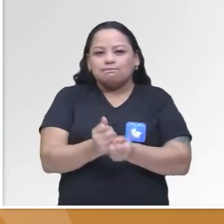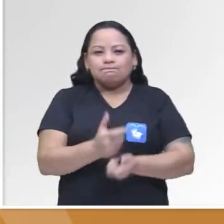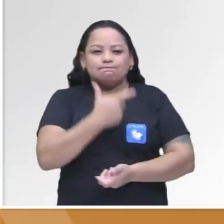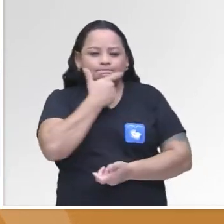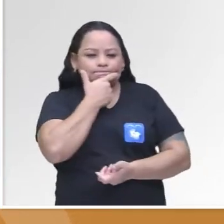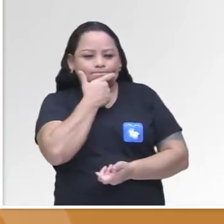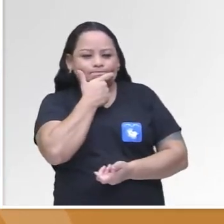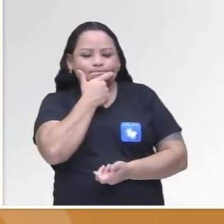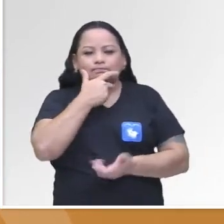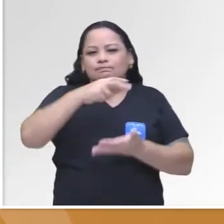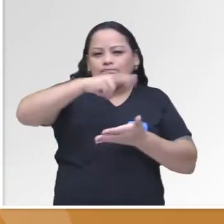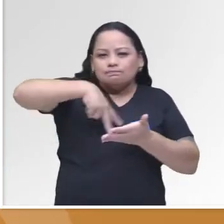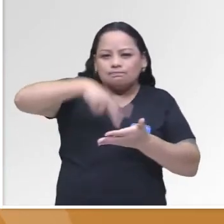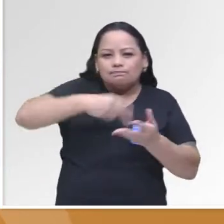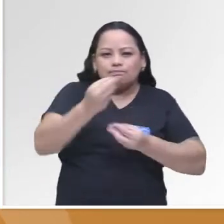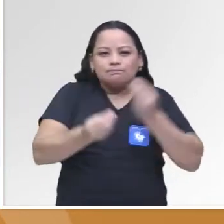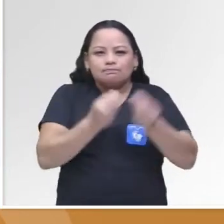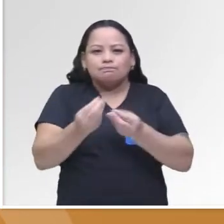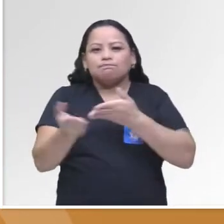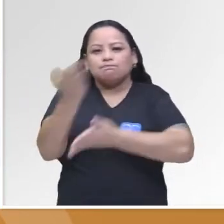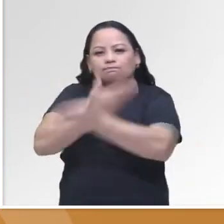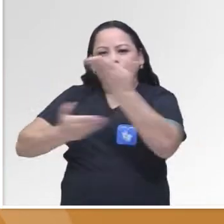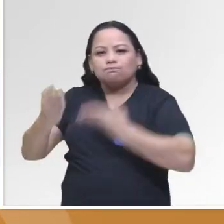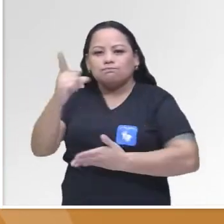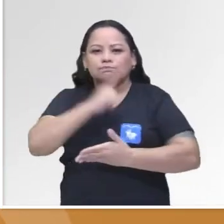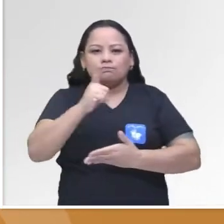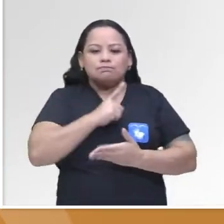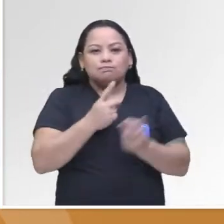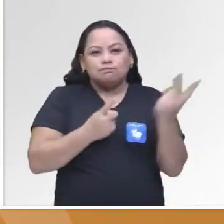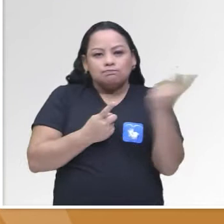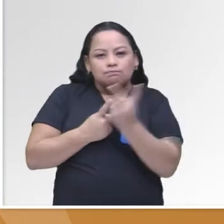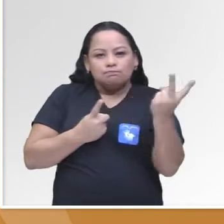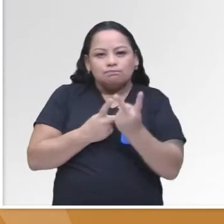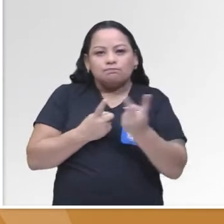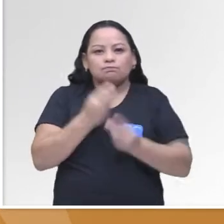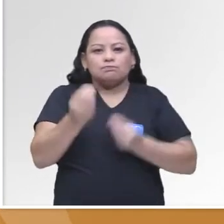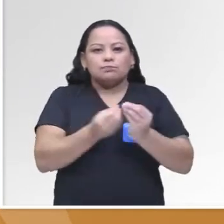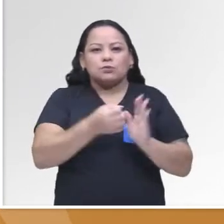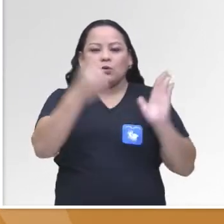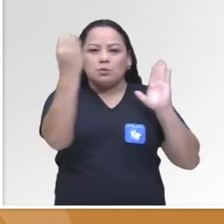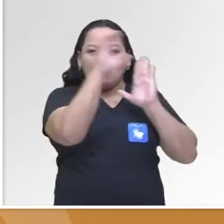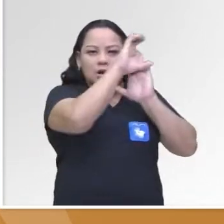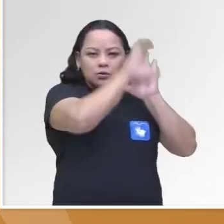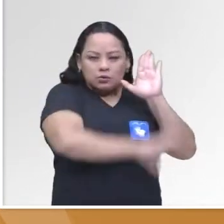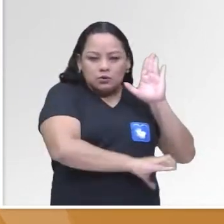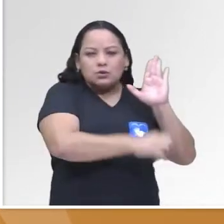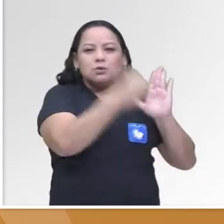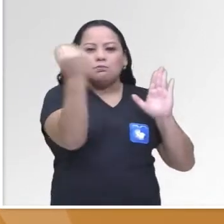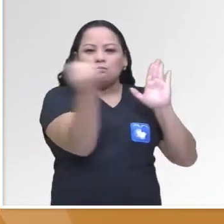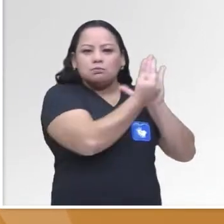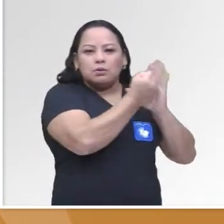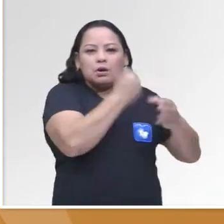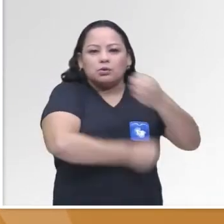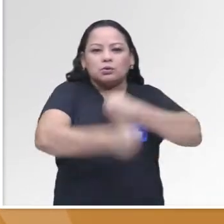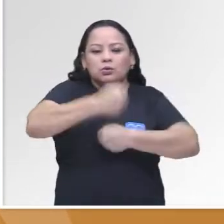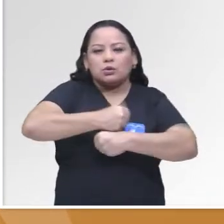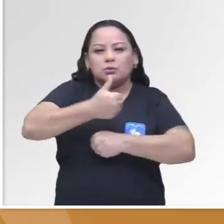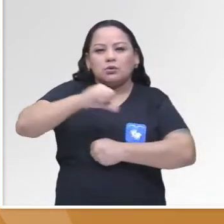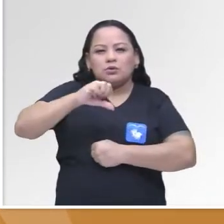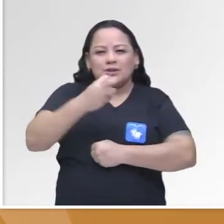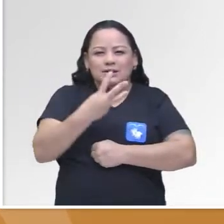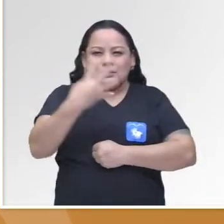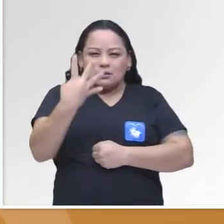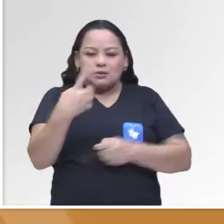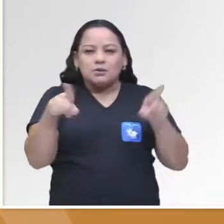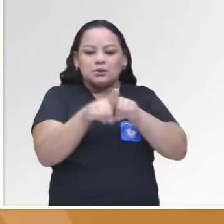Habilidades. Analisar a relação existente entre a promulgação da Constituição de 1934 e